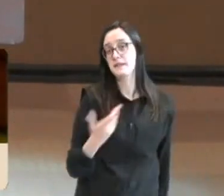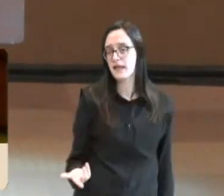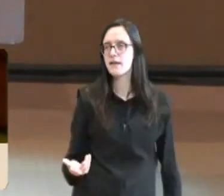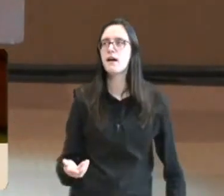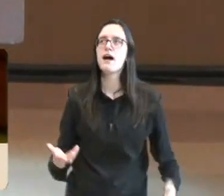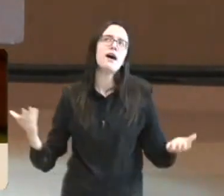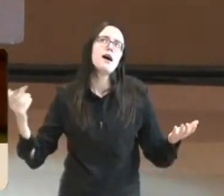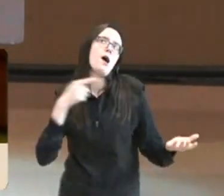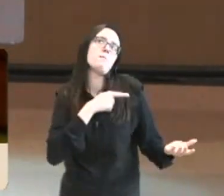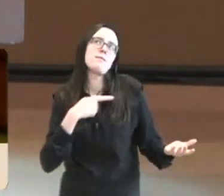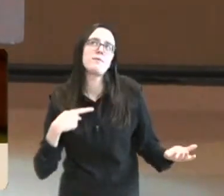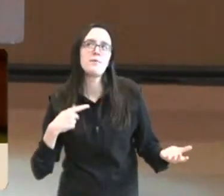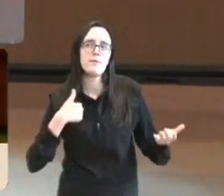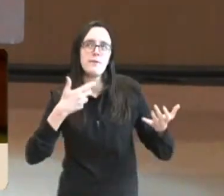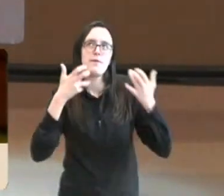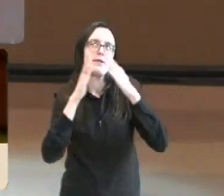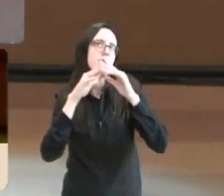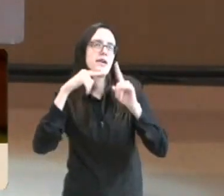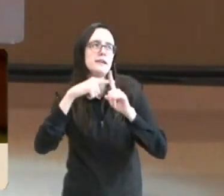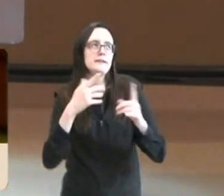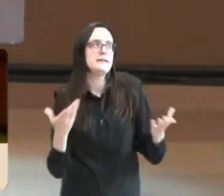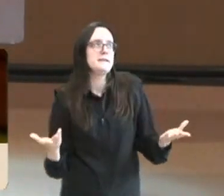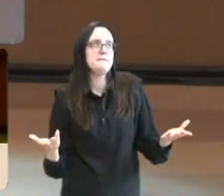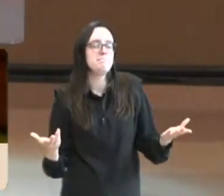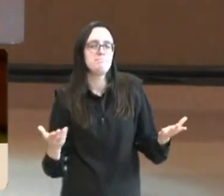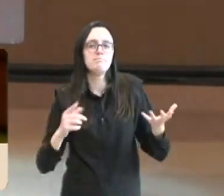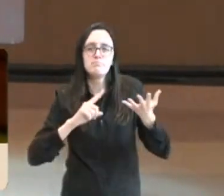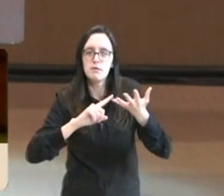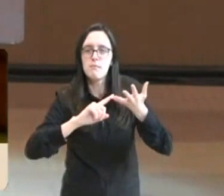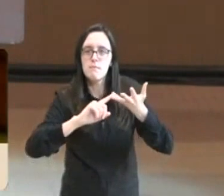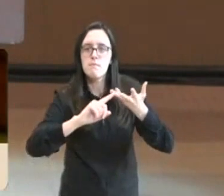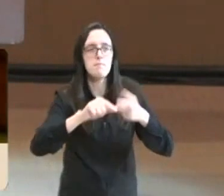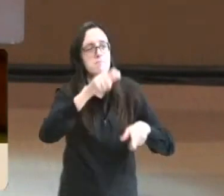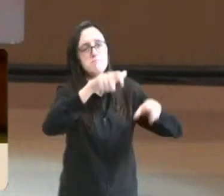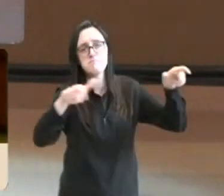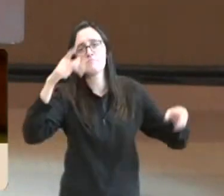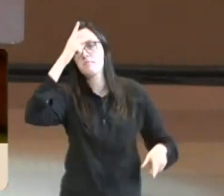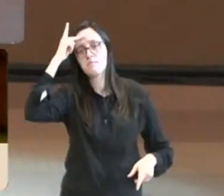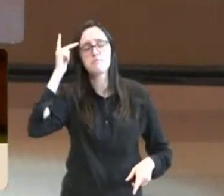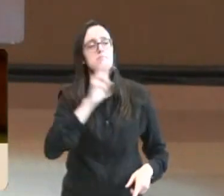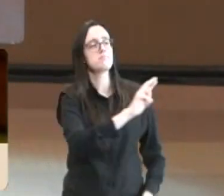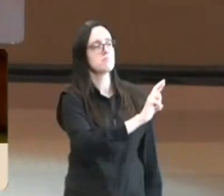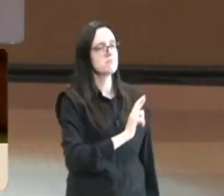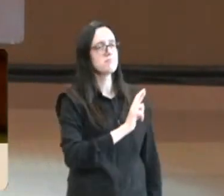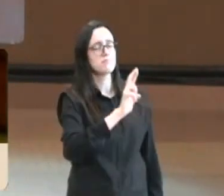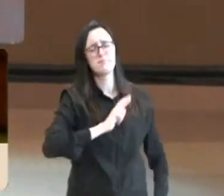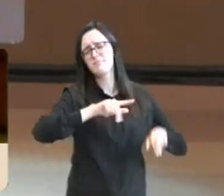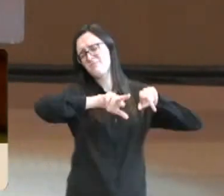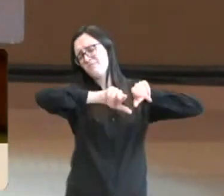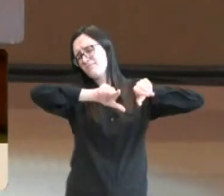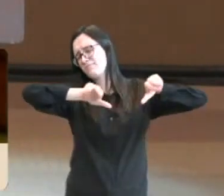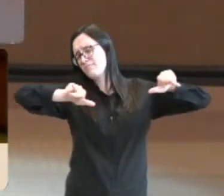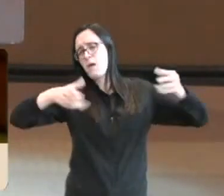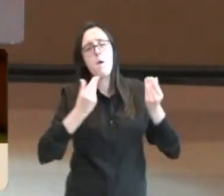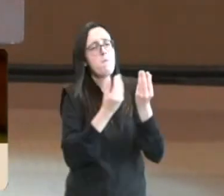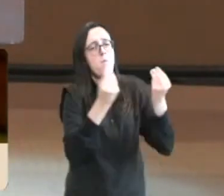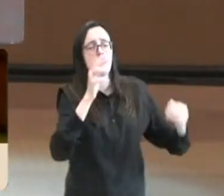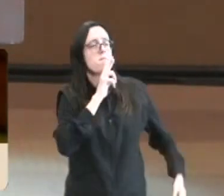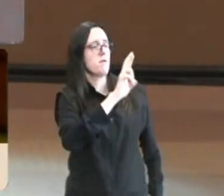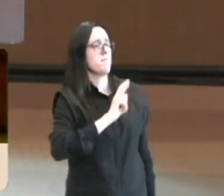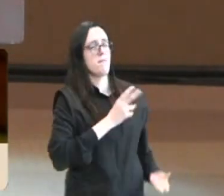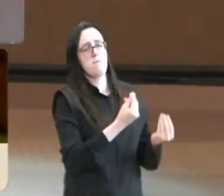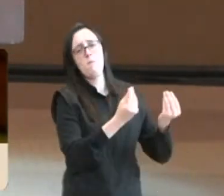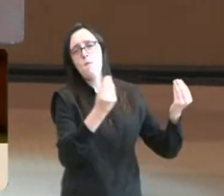uma igreja, pastor, né? E aí teremos, irmãos, na verdade, as mais diversas